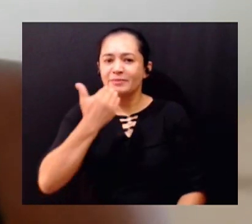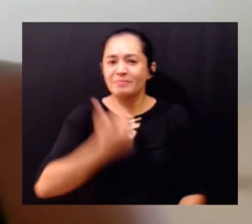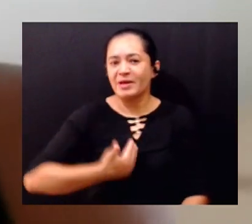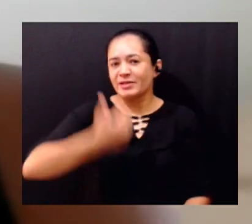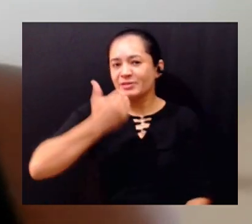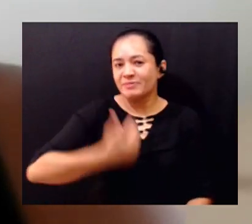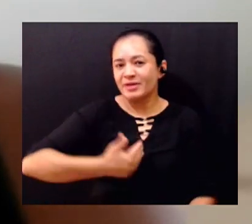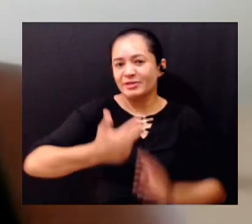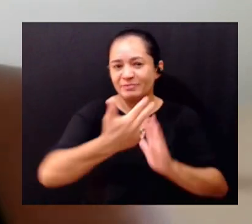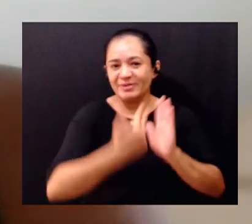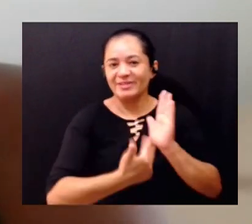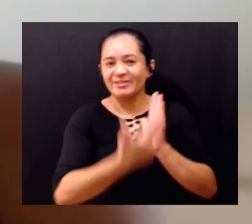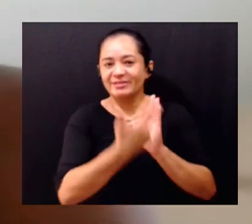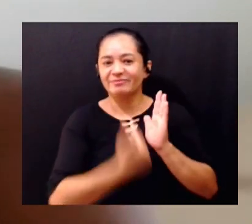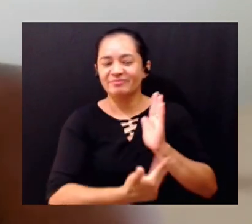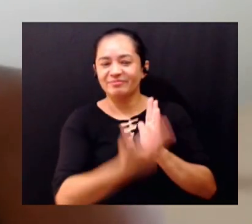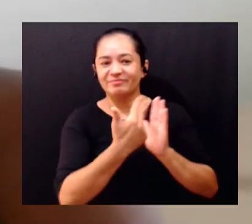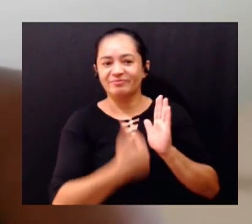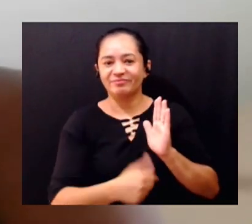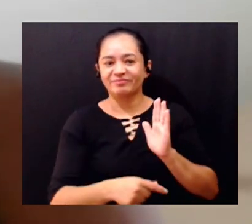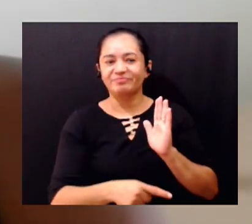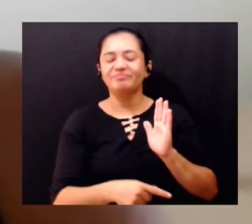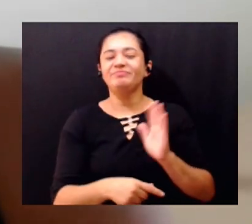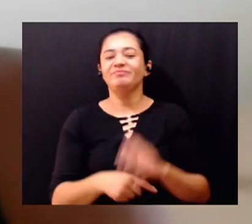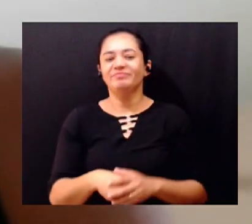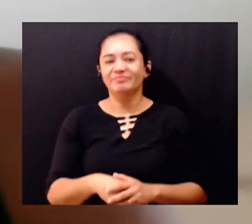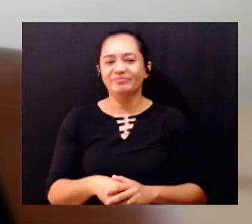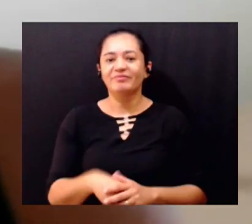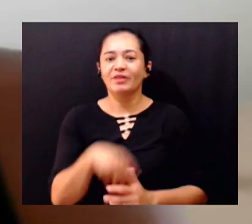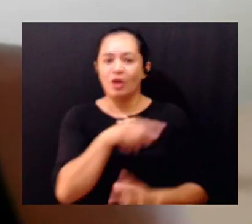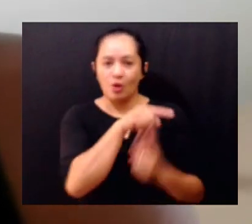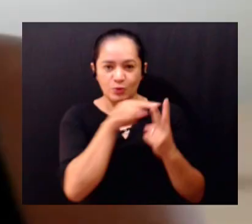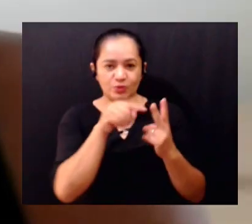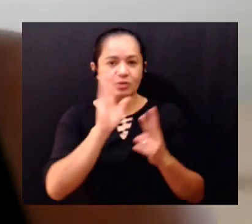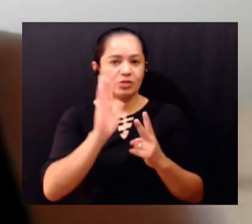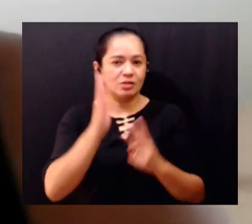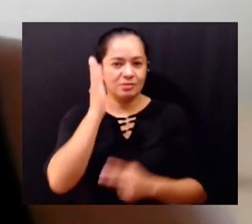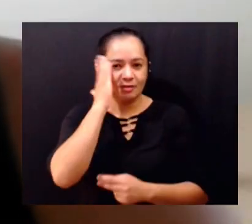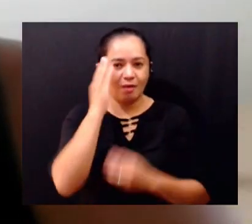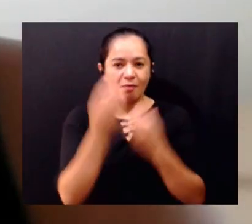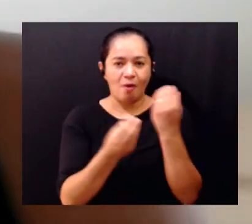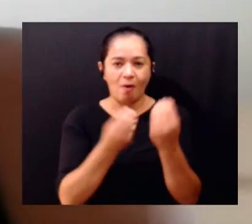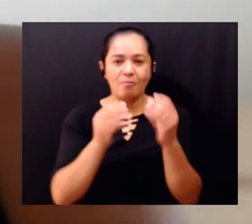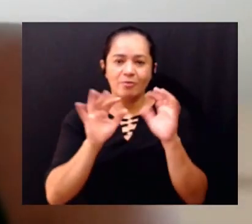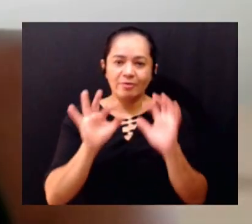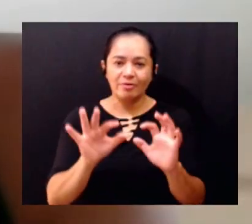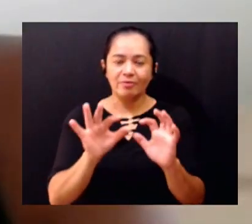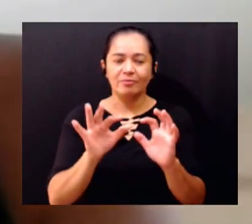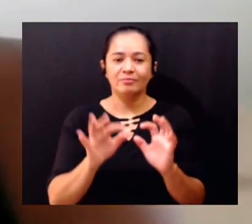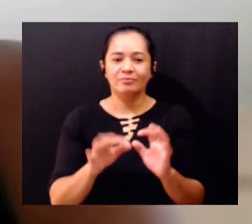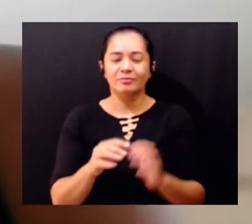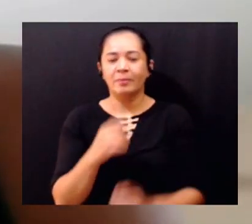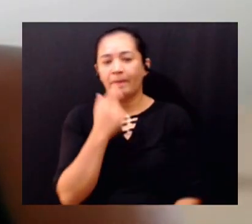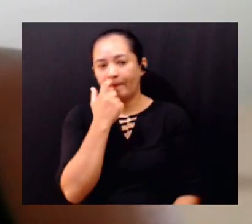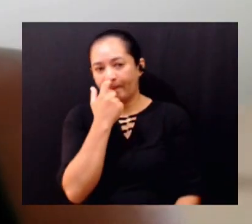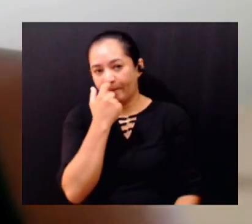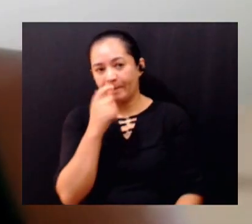né? O Wander também trabalhou já com jornal, e é muito bom.